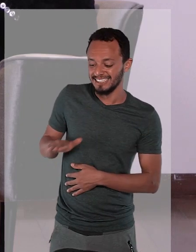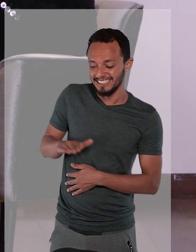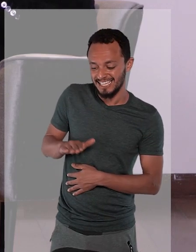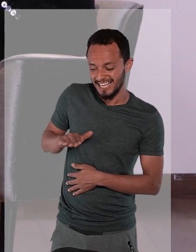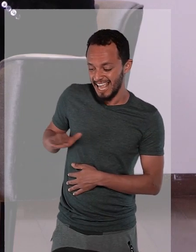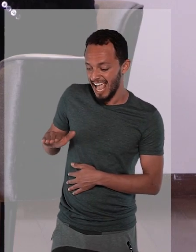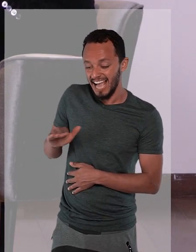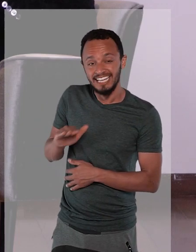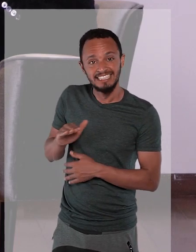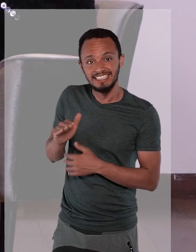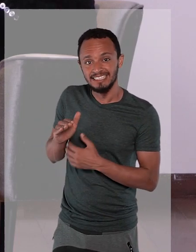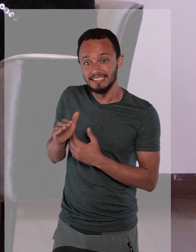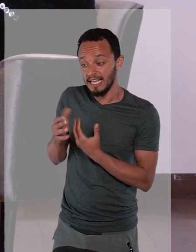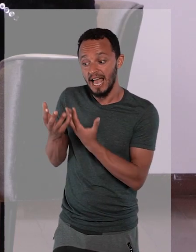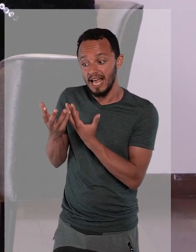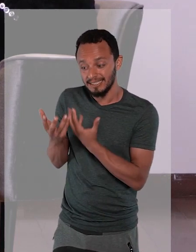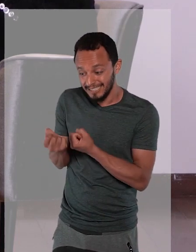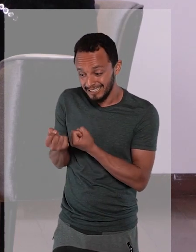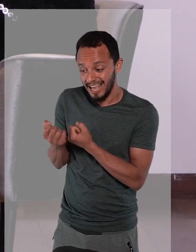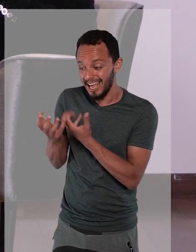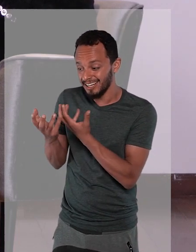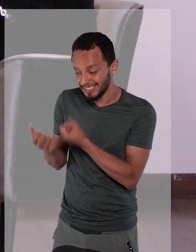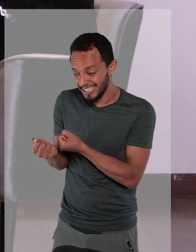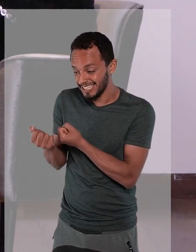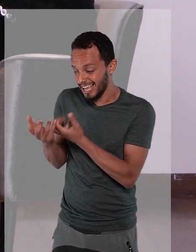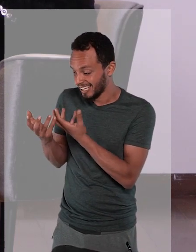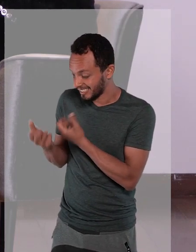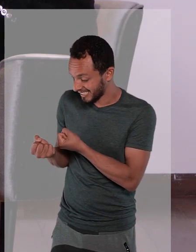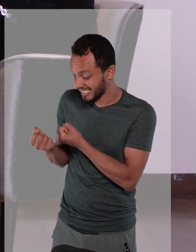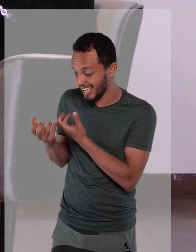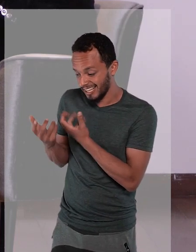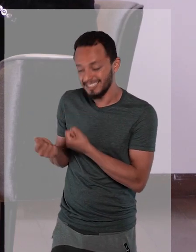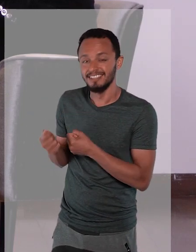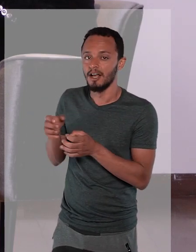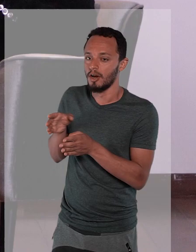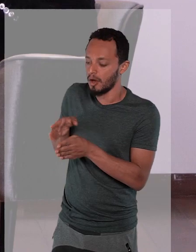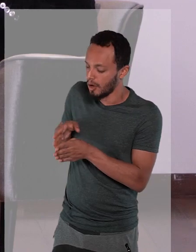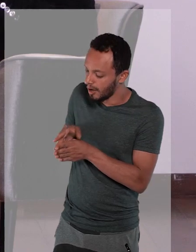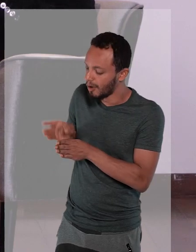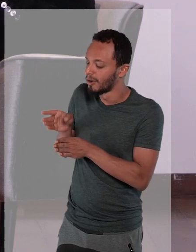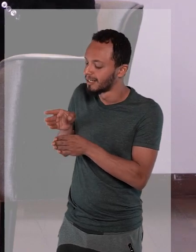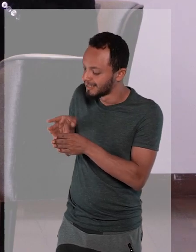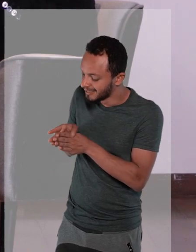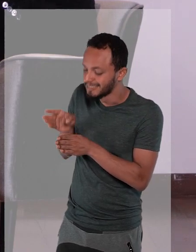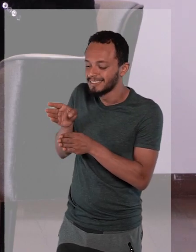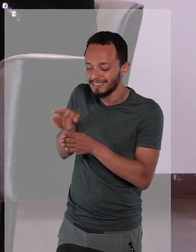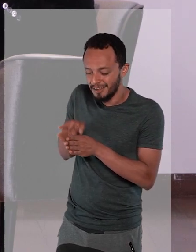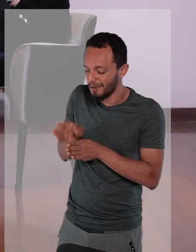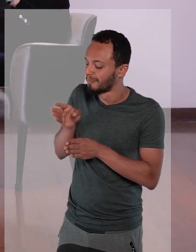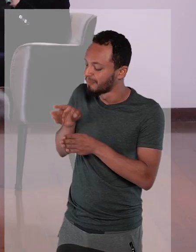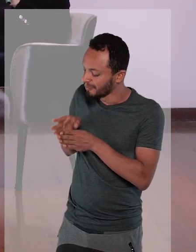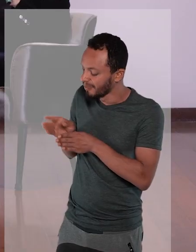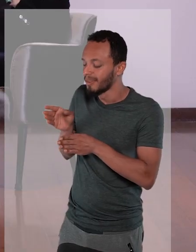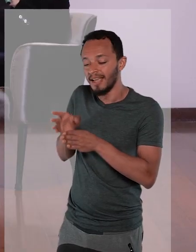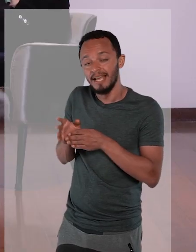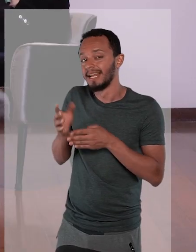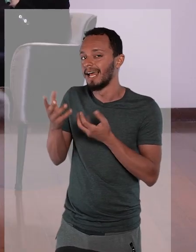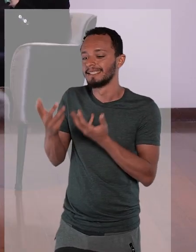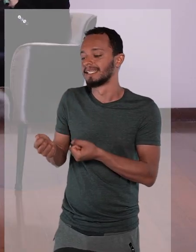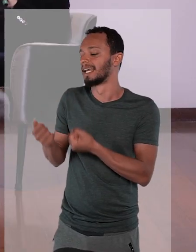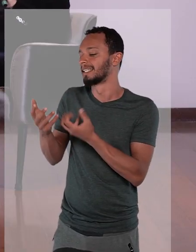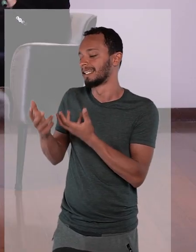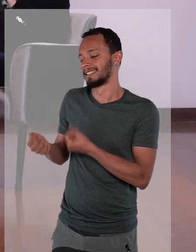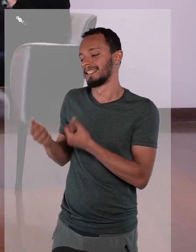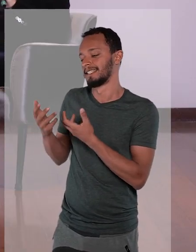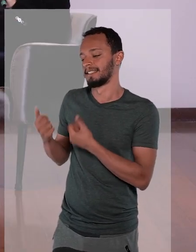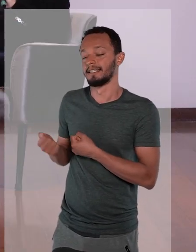as orientações. Foi um espetáculo. A criança né? é incrível. E eu fiz uma atividade na